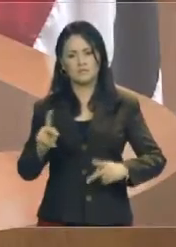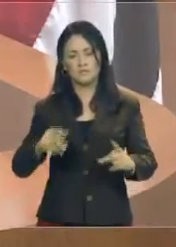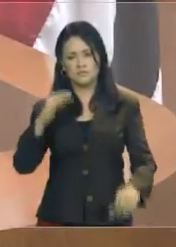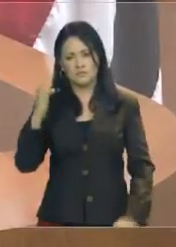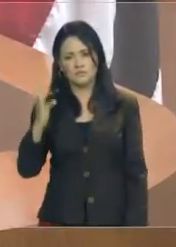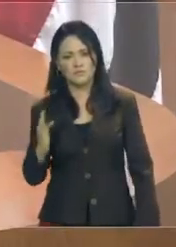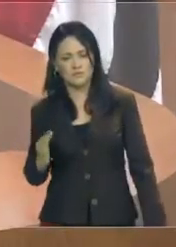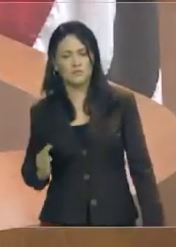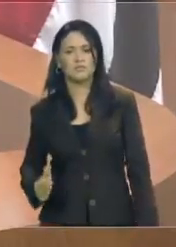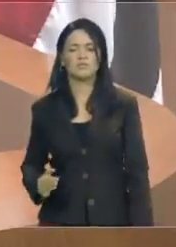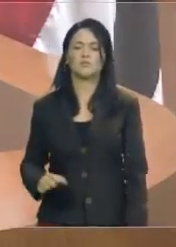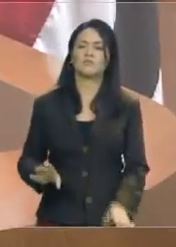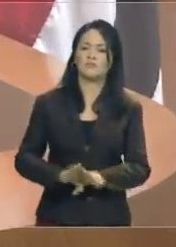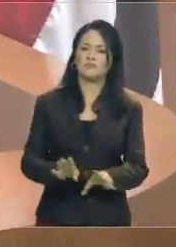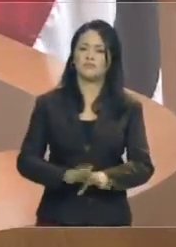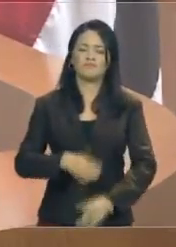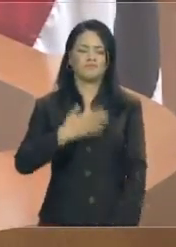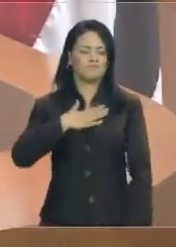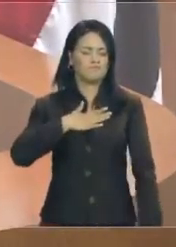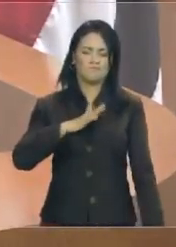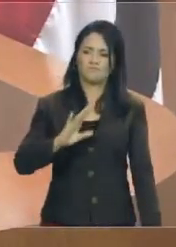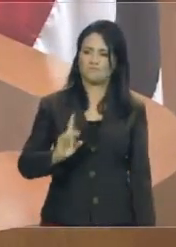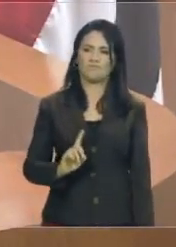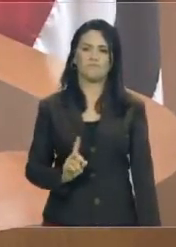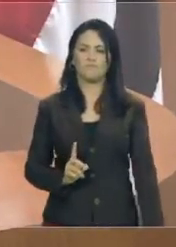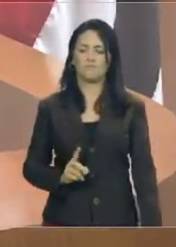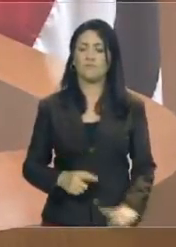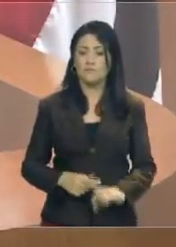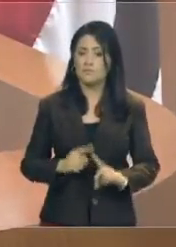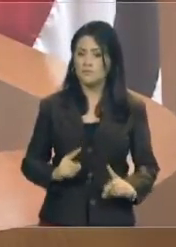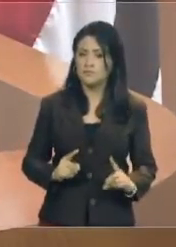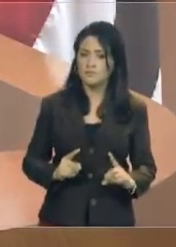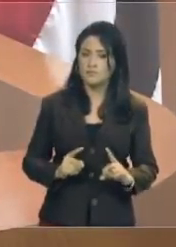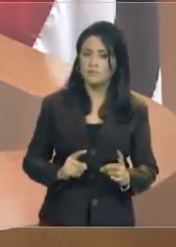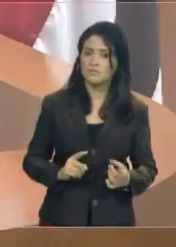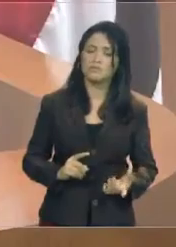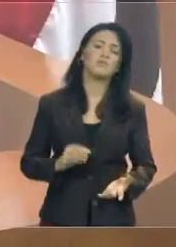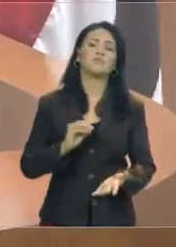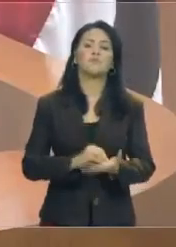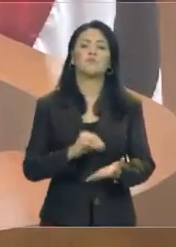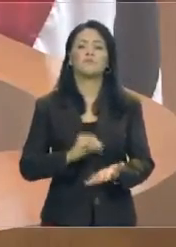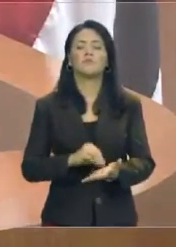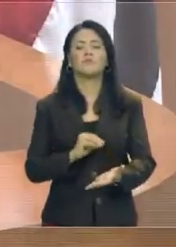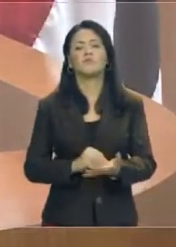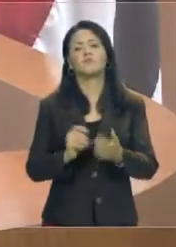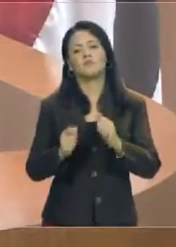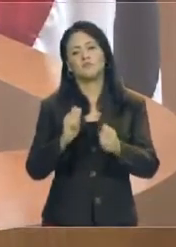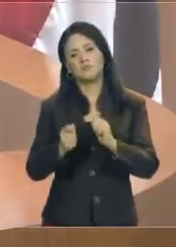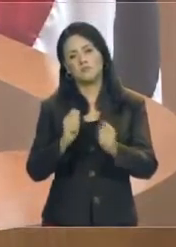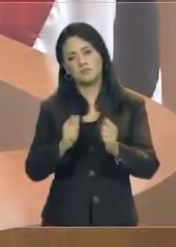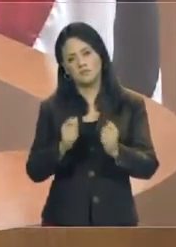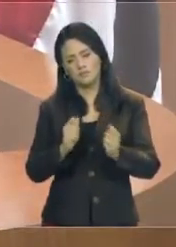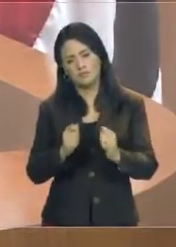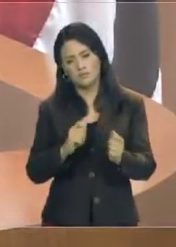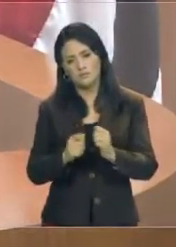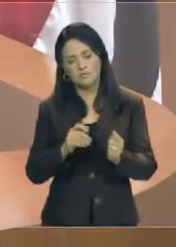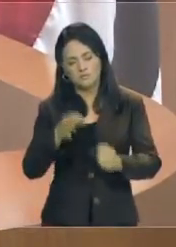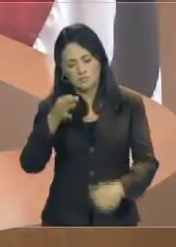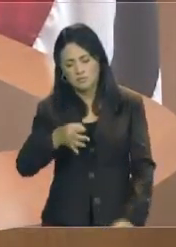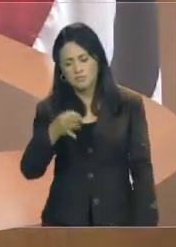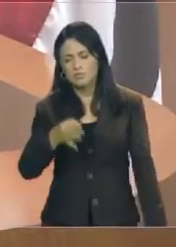mas porque ele não administrou a Câmara com a grandeza que precisa ter alguém